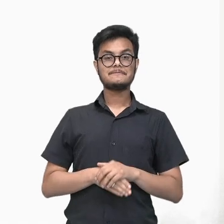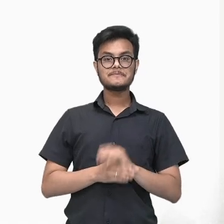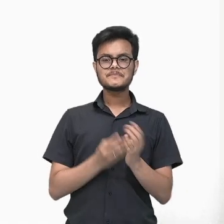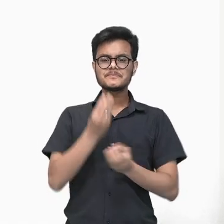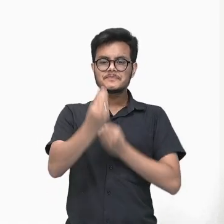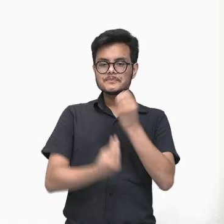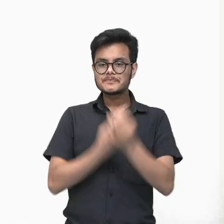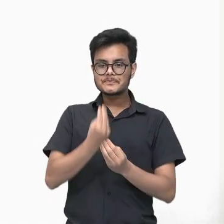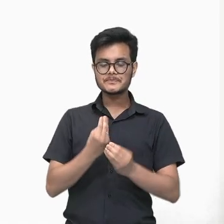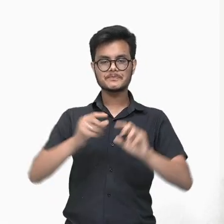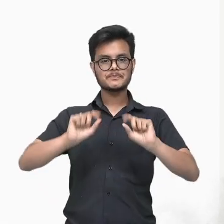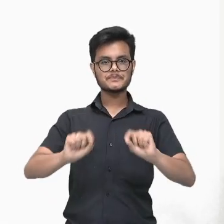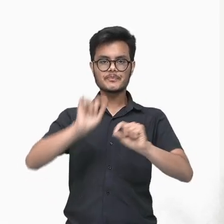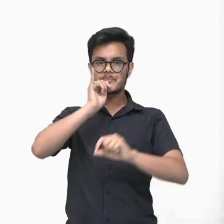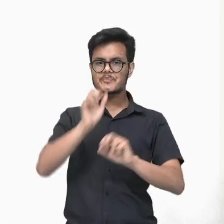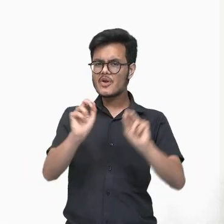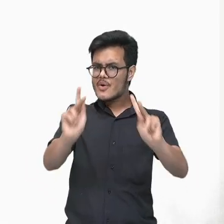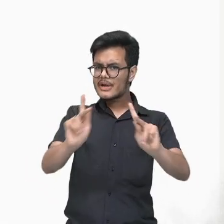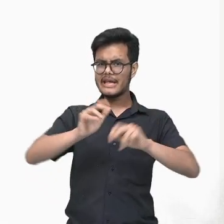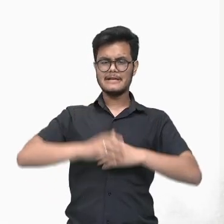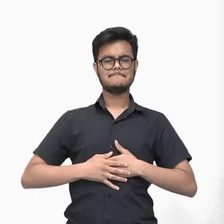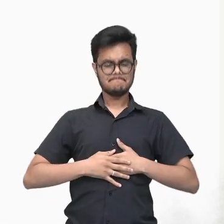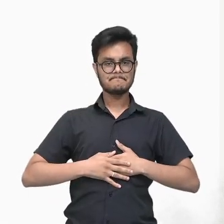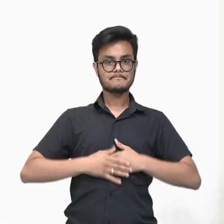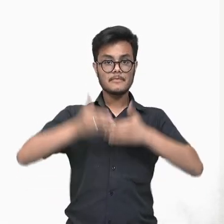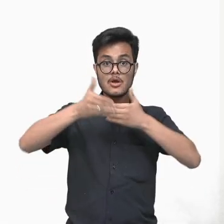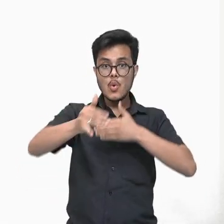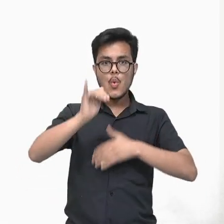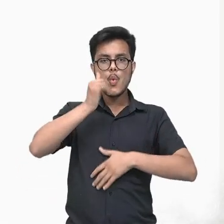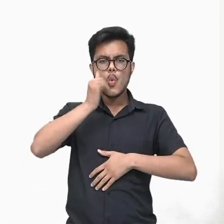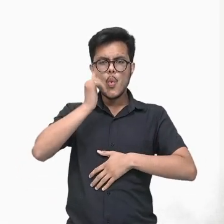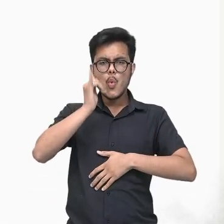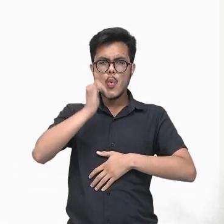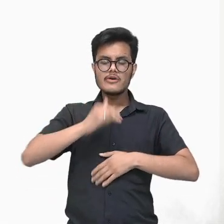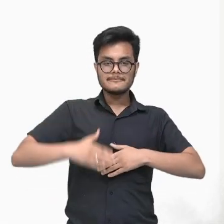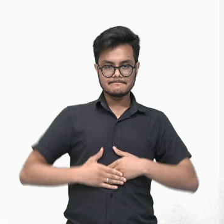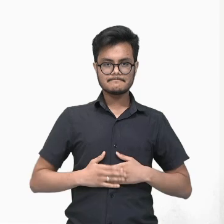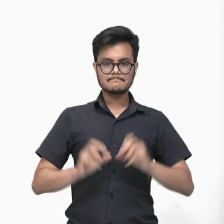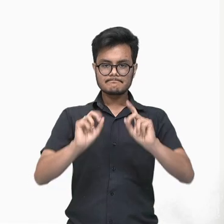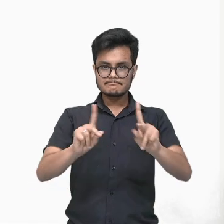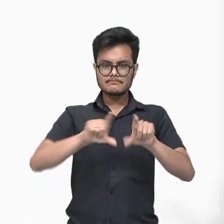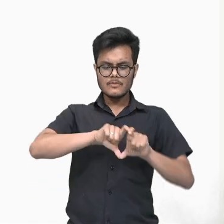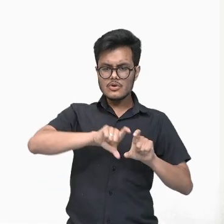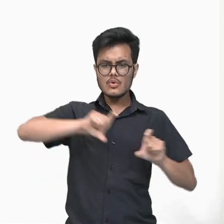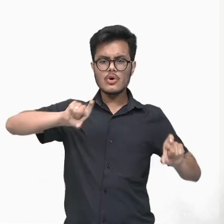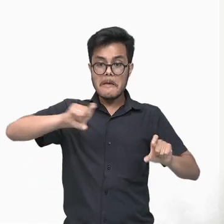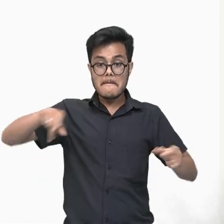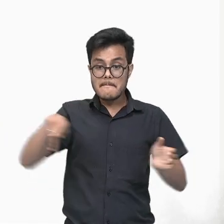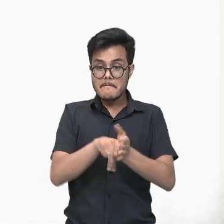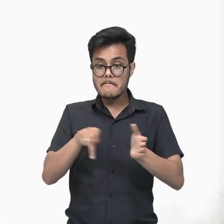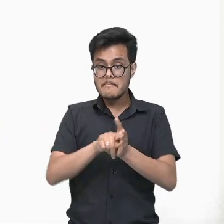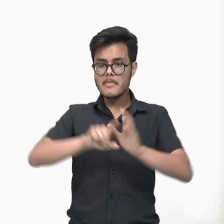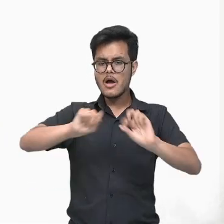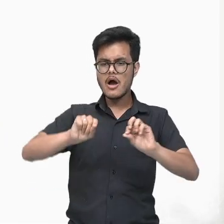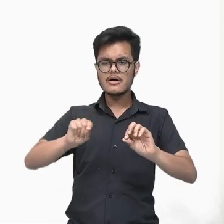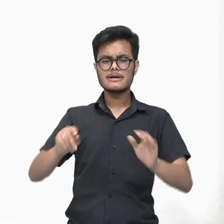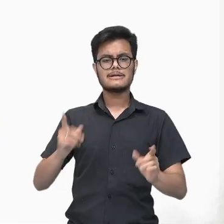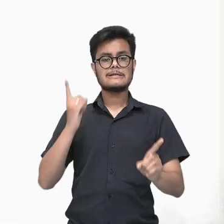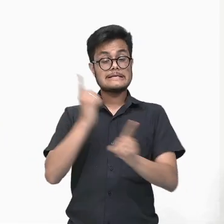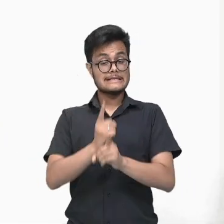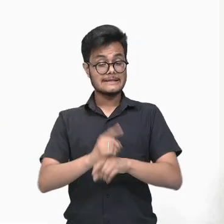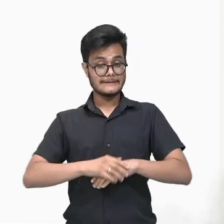depois desse boom da eletricidade? Numa dessas experiências, um bastão de ambar, uma resina